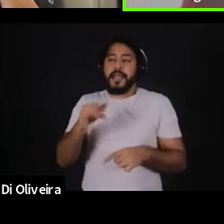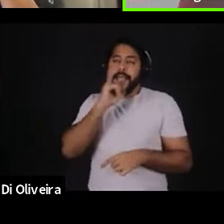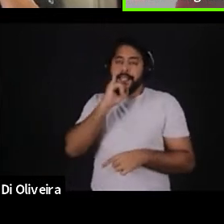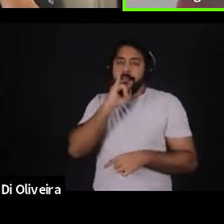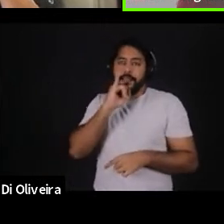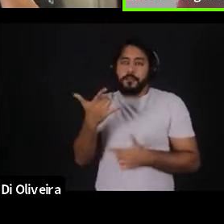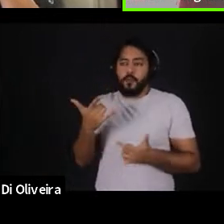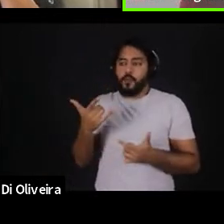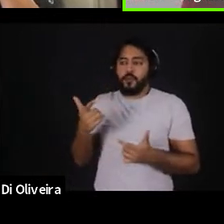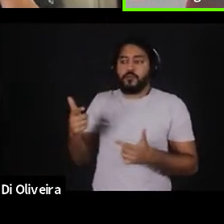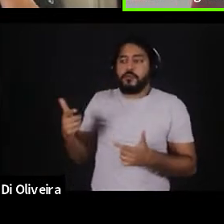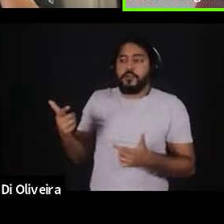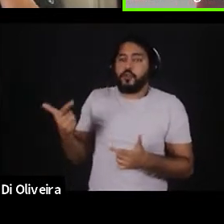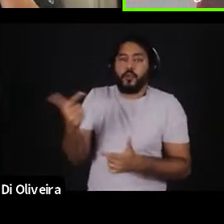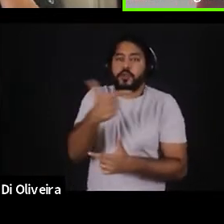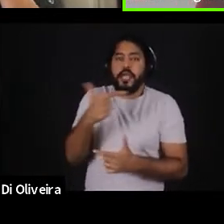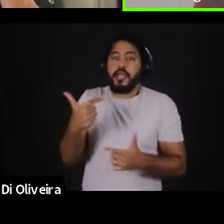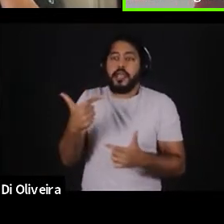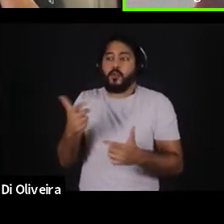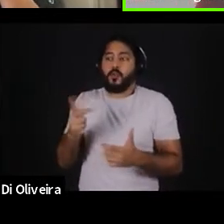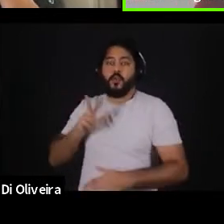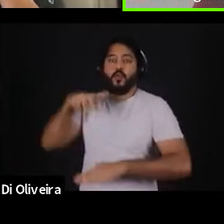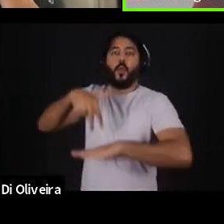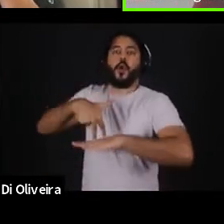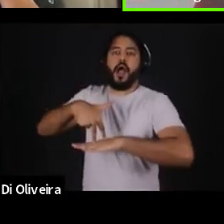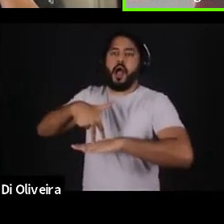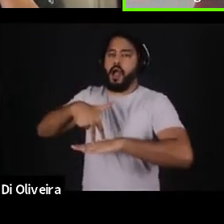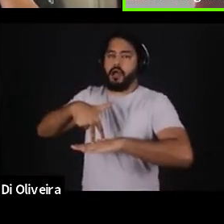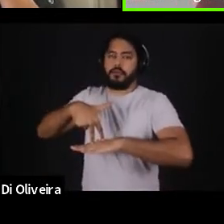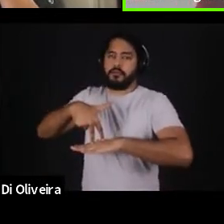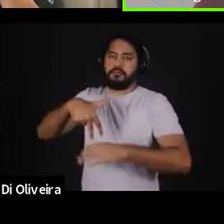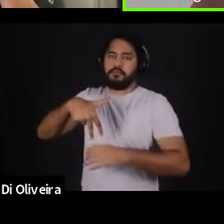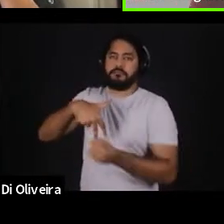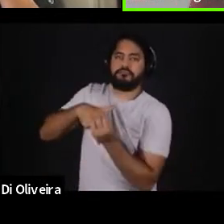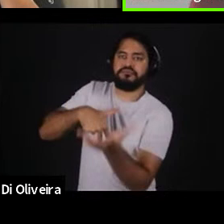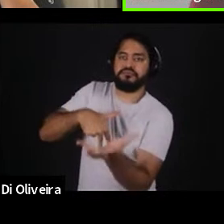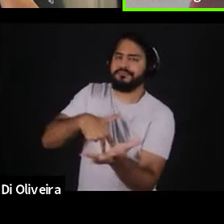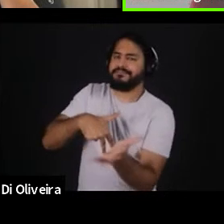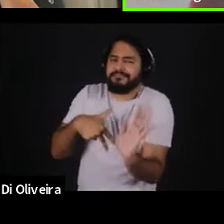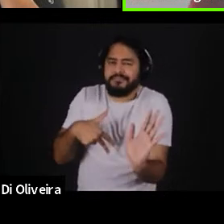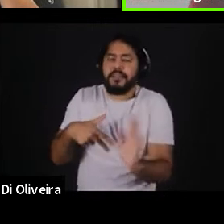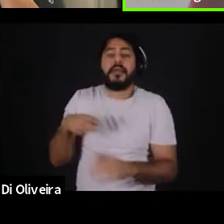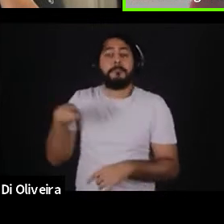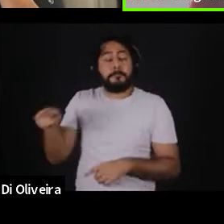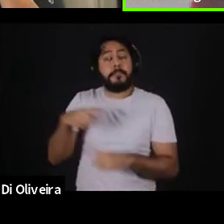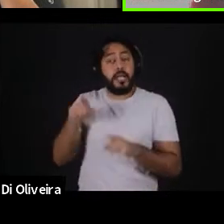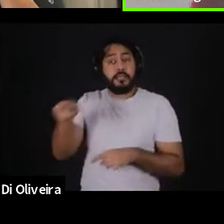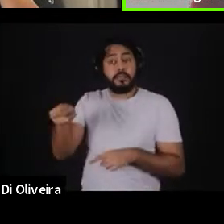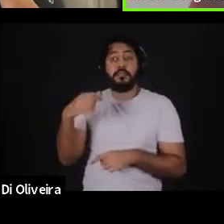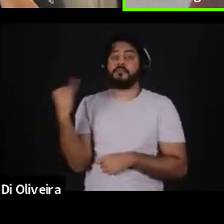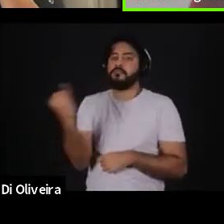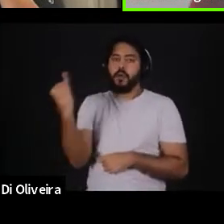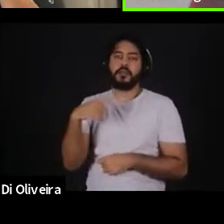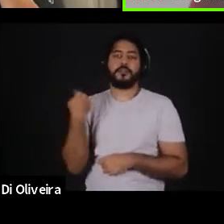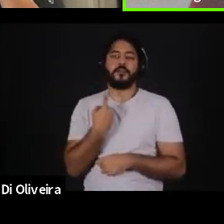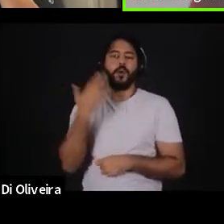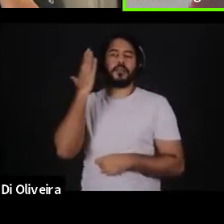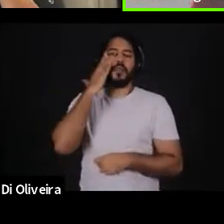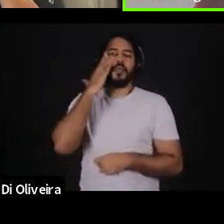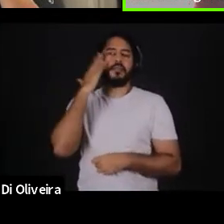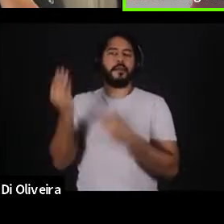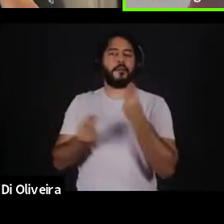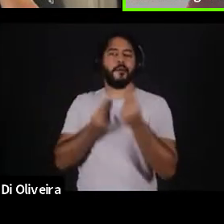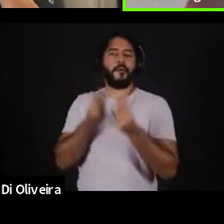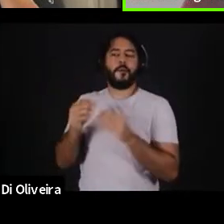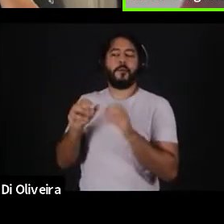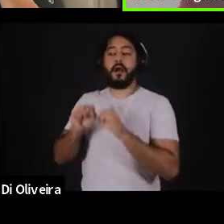poderia ser uma provocação inicial é uma das chaves de leitura mais importantes para a gente entender o filme.